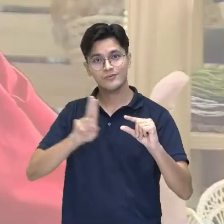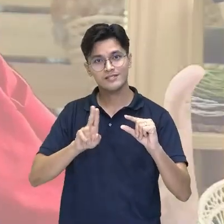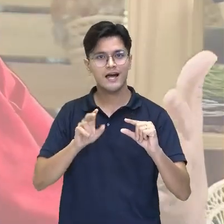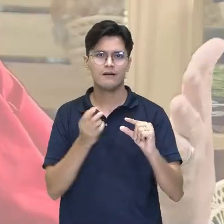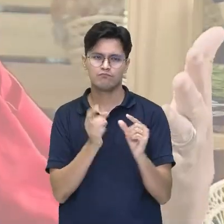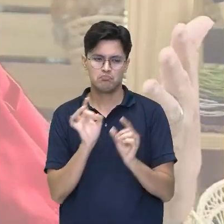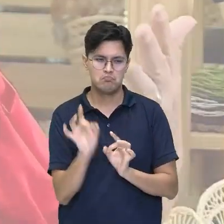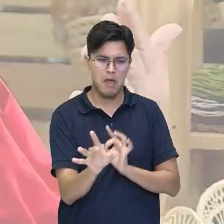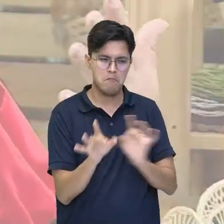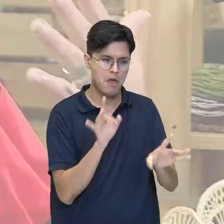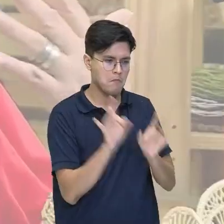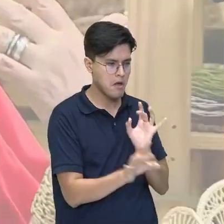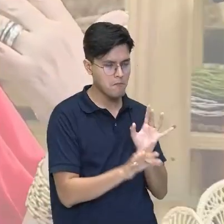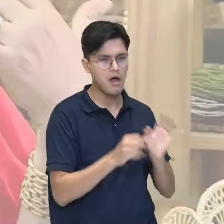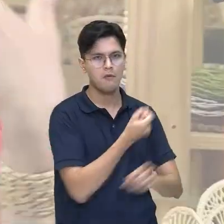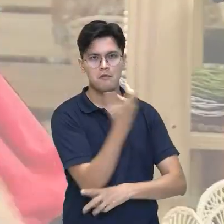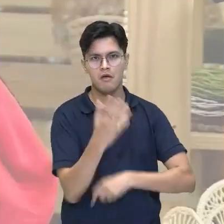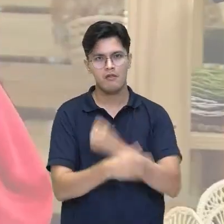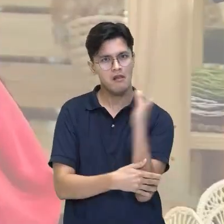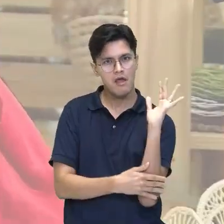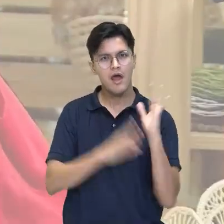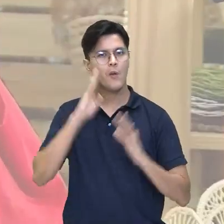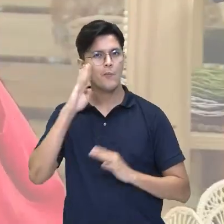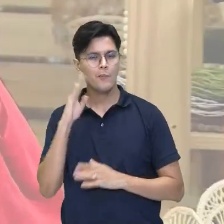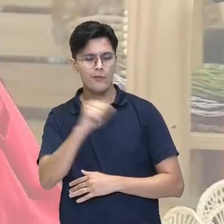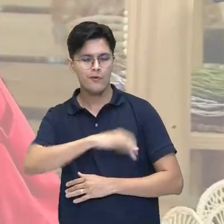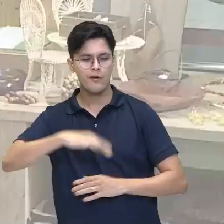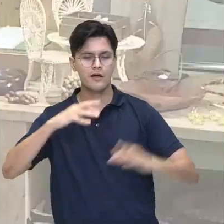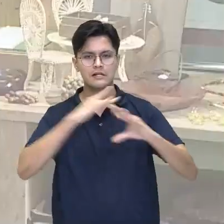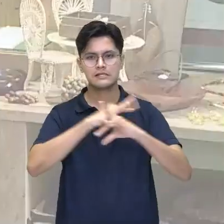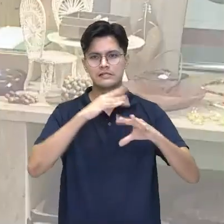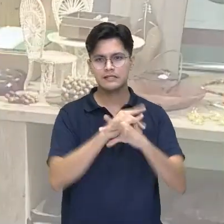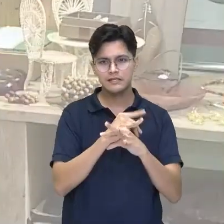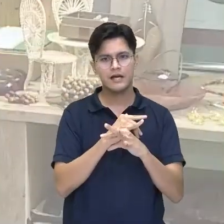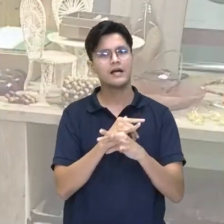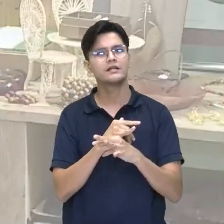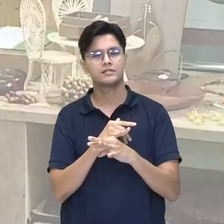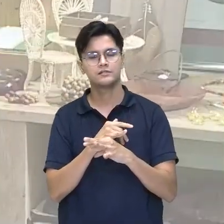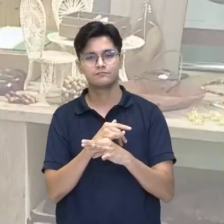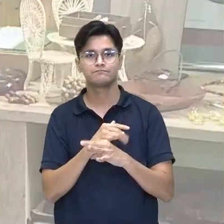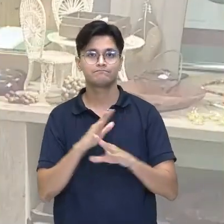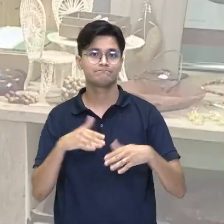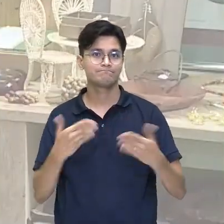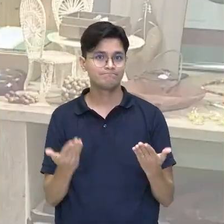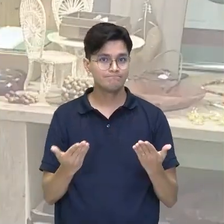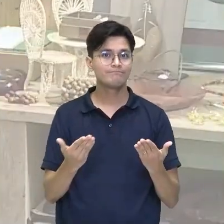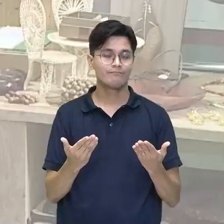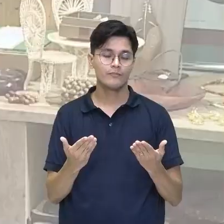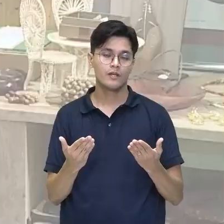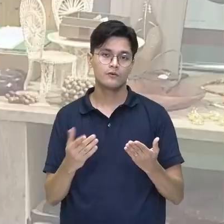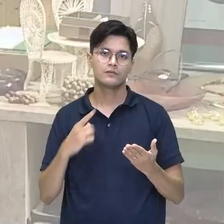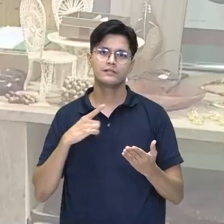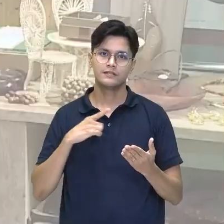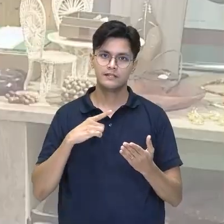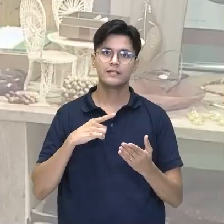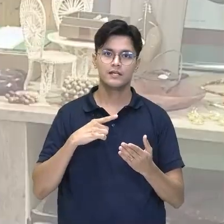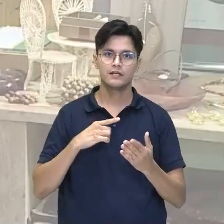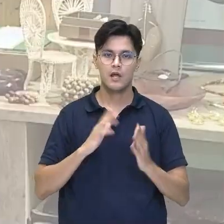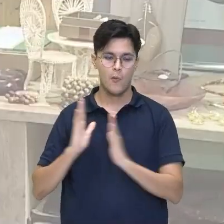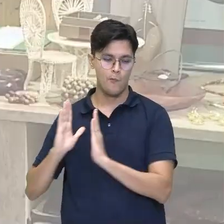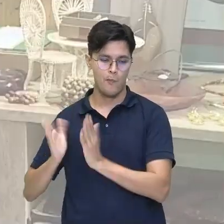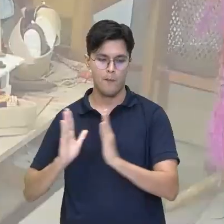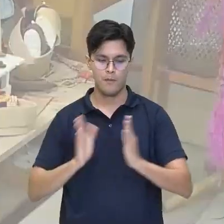natureza, principalmente nas cidades, vai entupir os bueiros. Existe toda uma cadeia de reciclamento